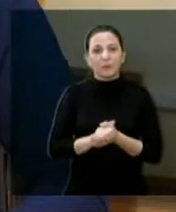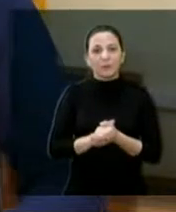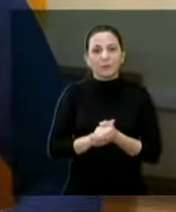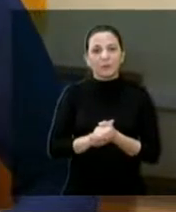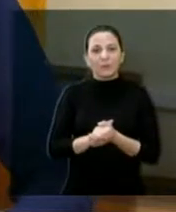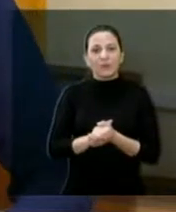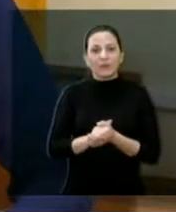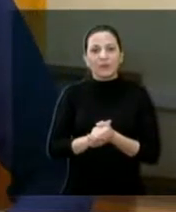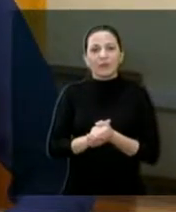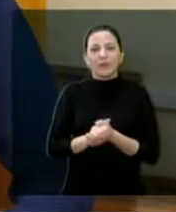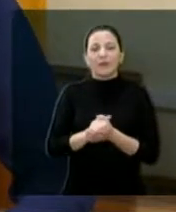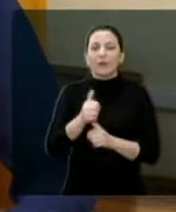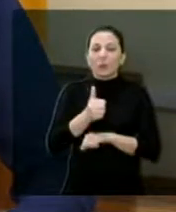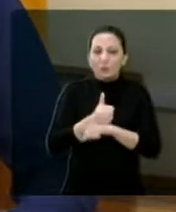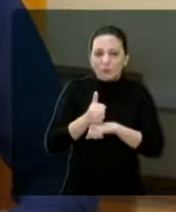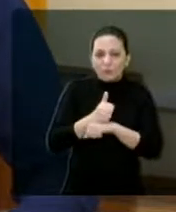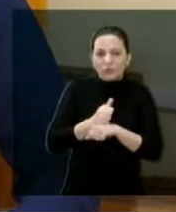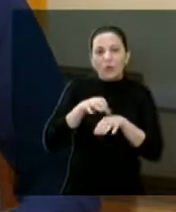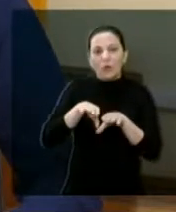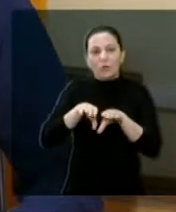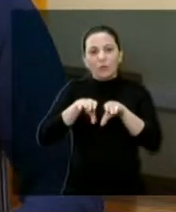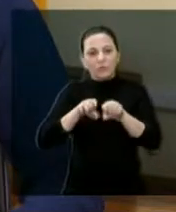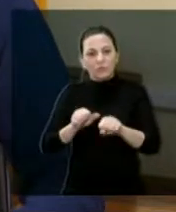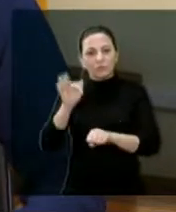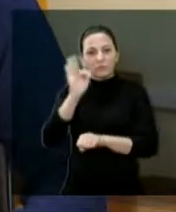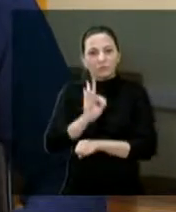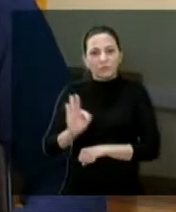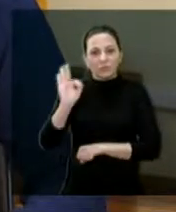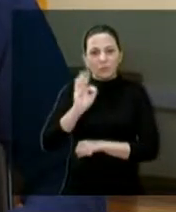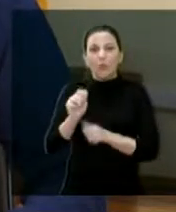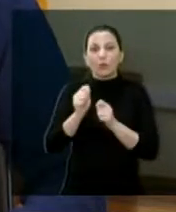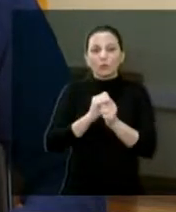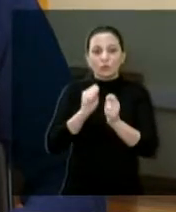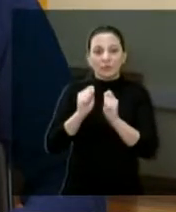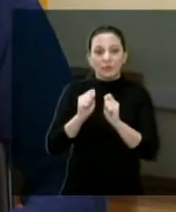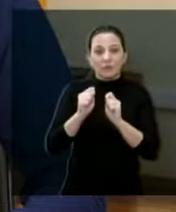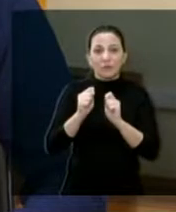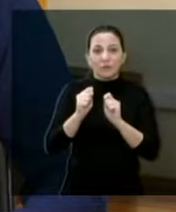Libro, fez jornalismo, e um dia eu estava assistindo a Globo,